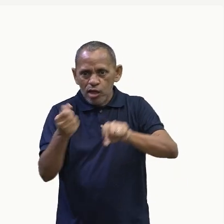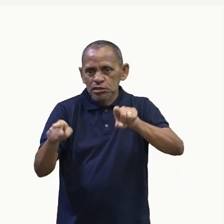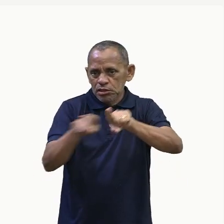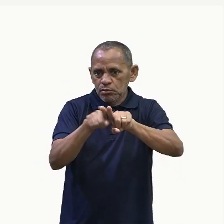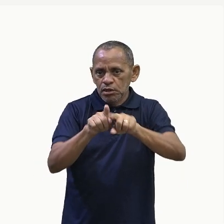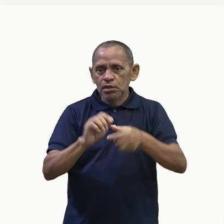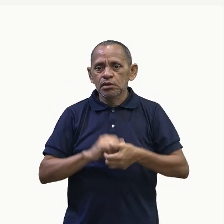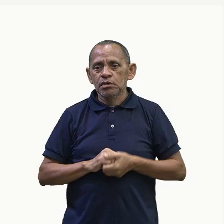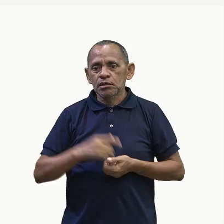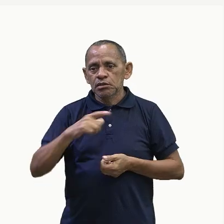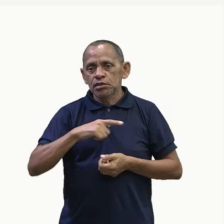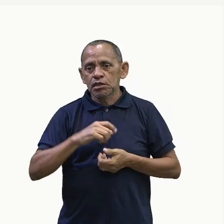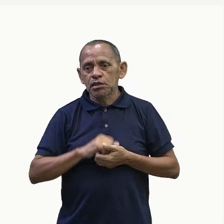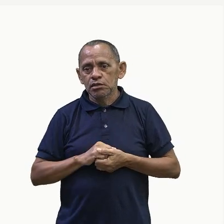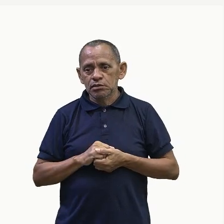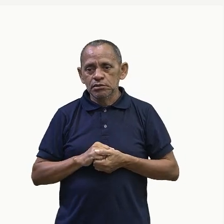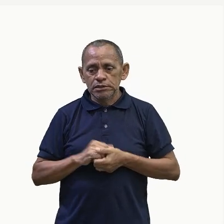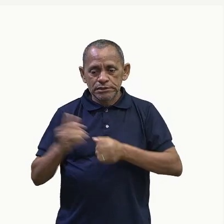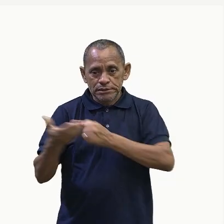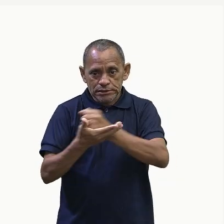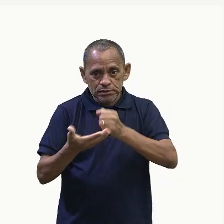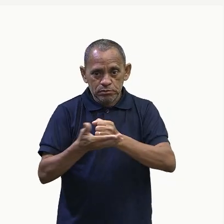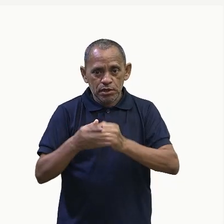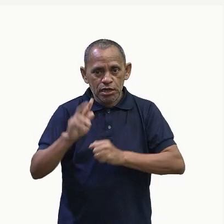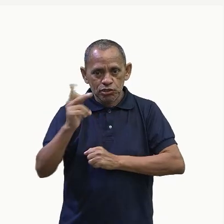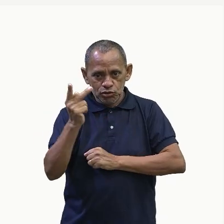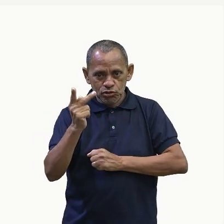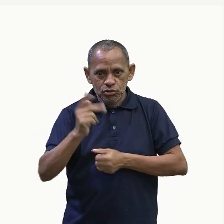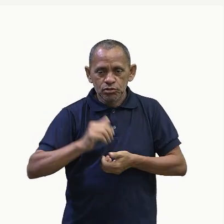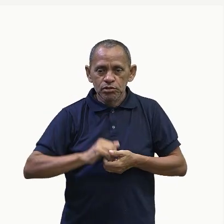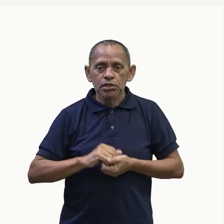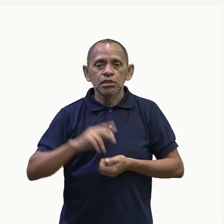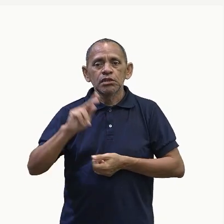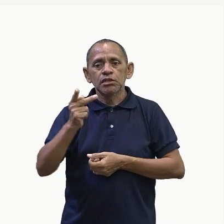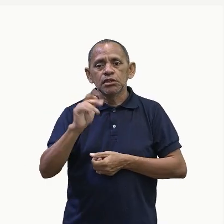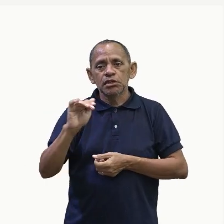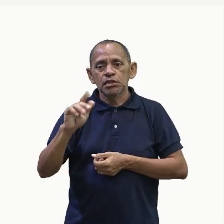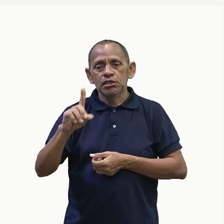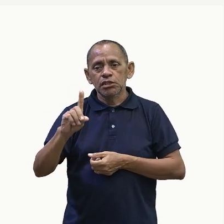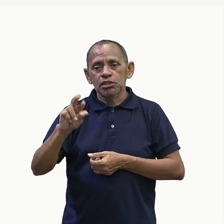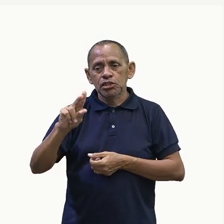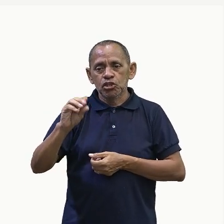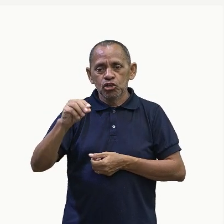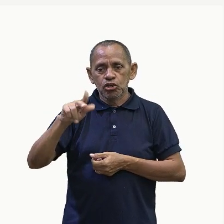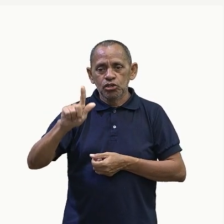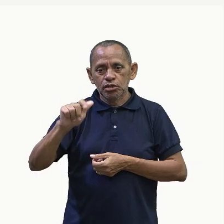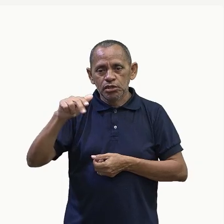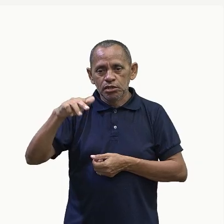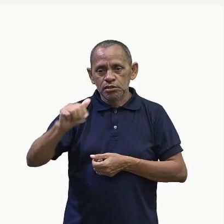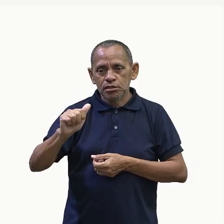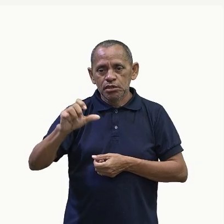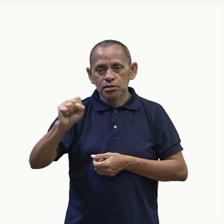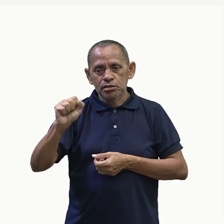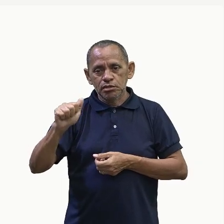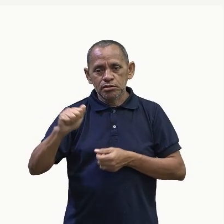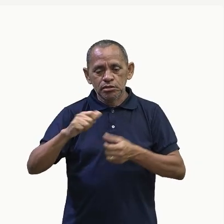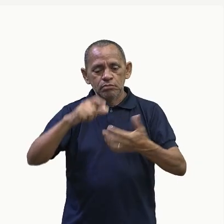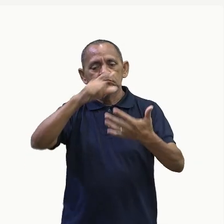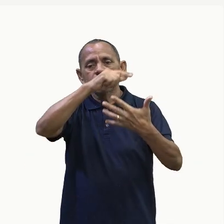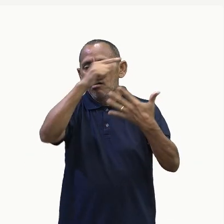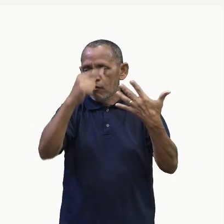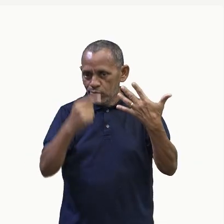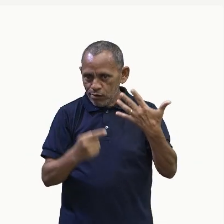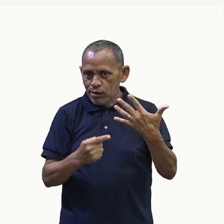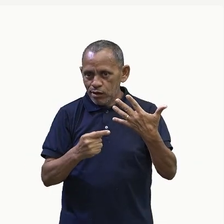uma quebra entre essas bases nitrogenadas. E aí novos nucleotídeos, aqueles adenina, timina,